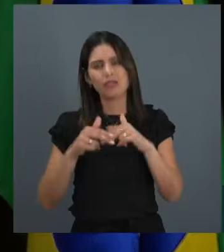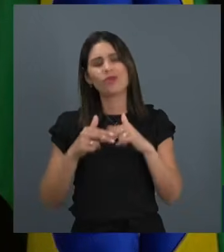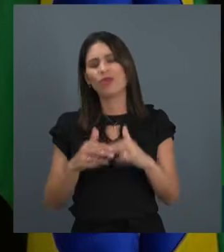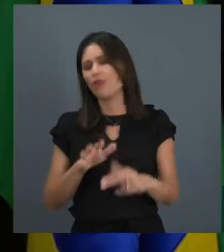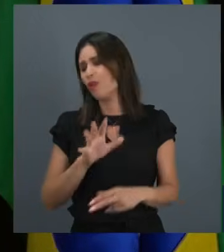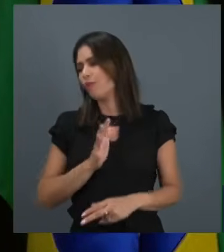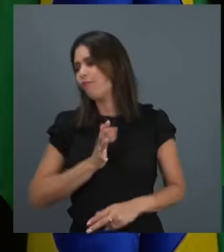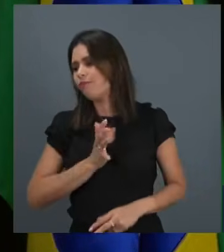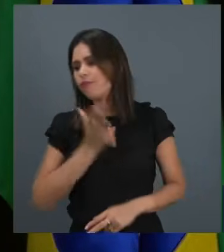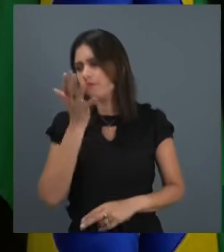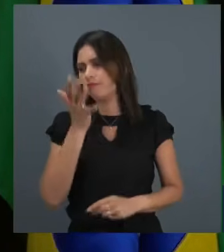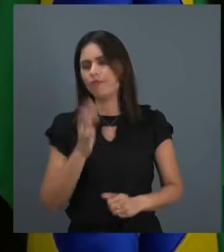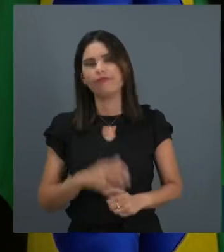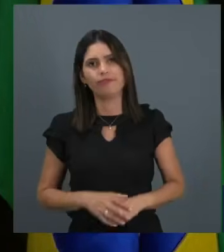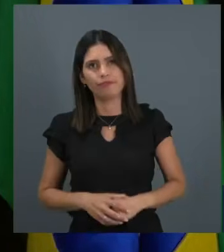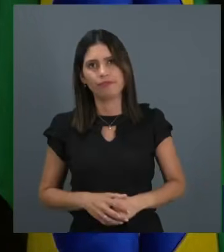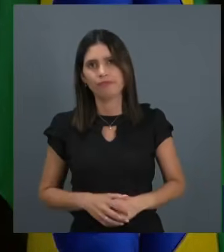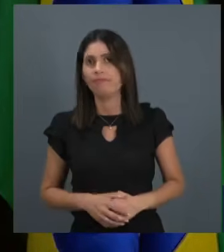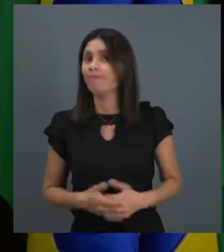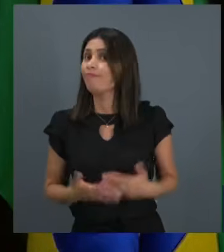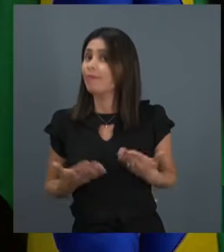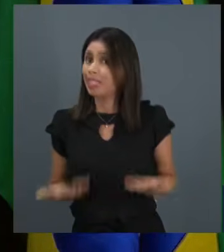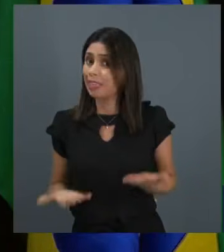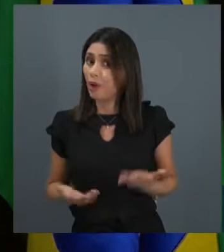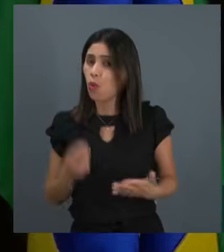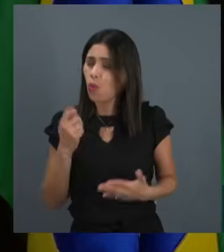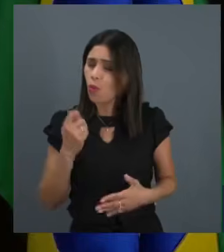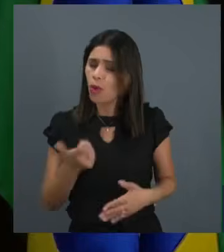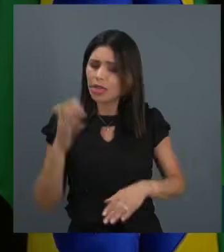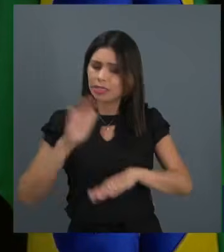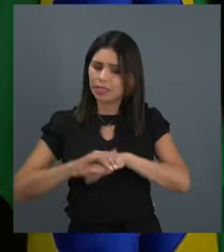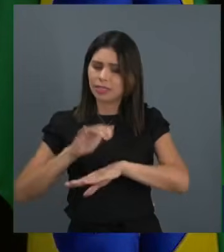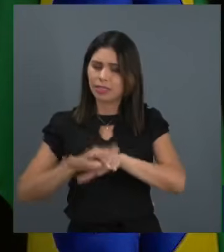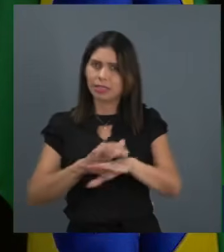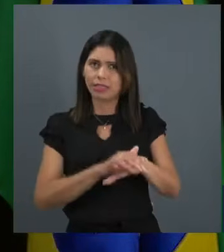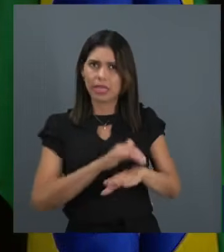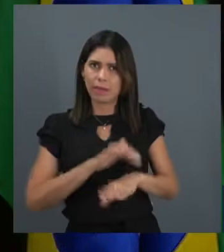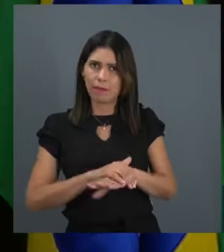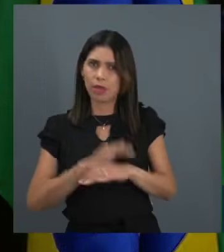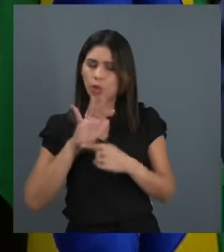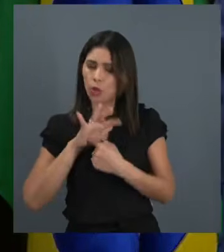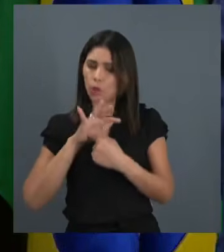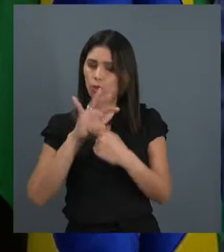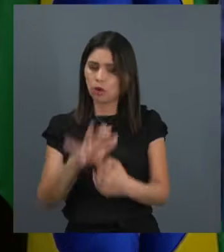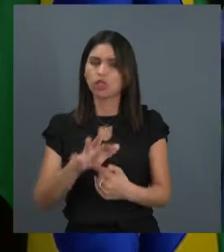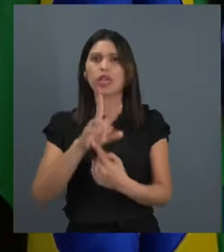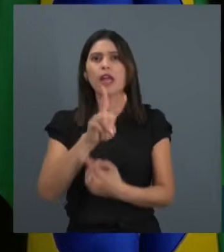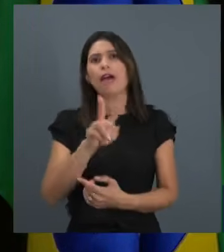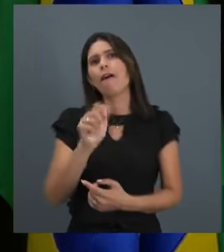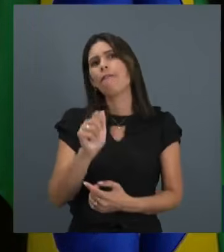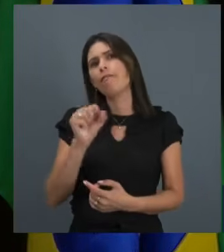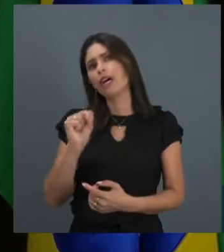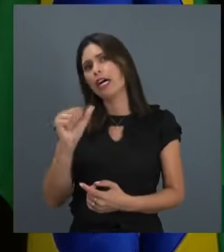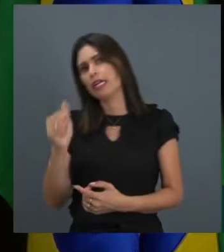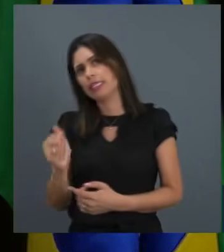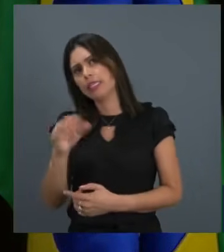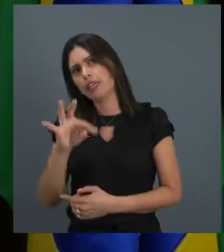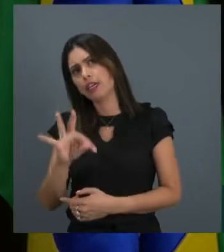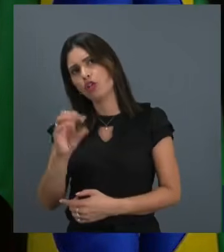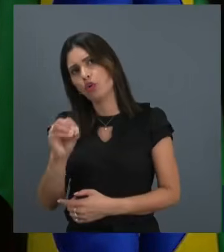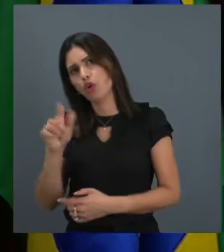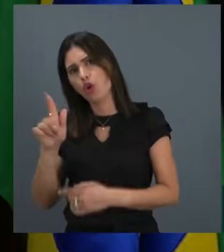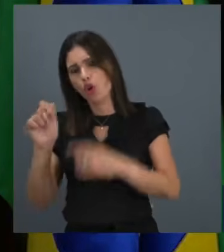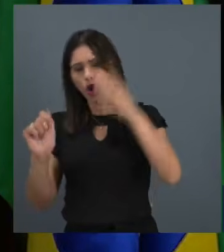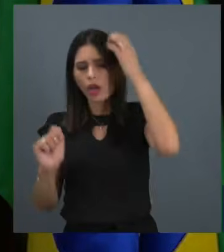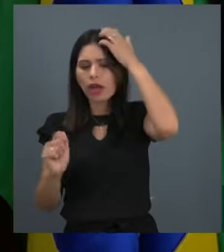abusiva. Em quase todos os casos registrados pela Vaza Toga, fica